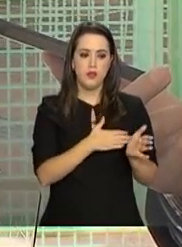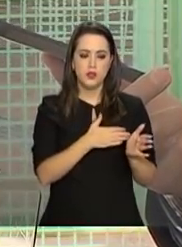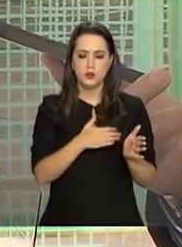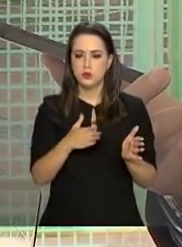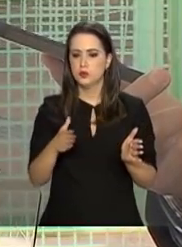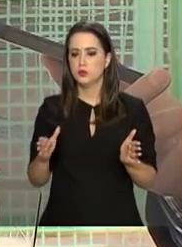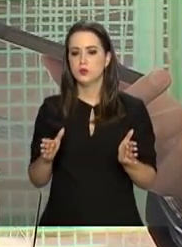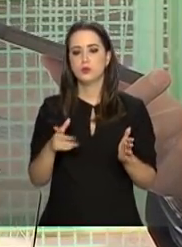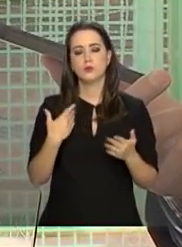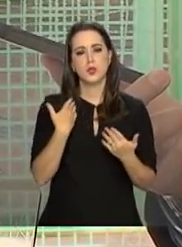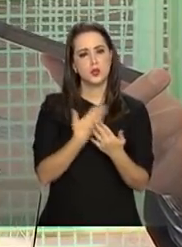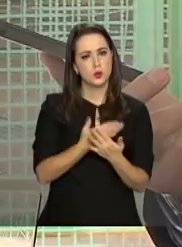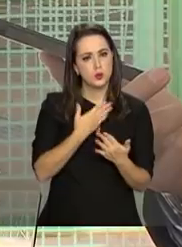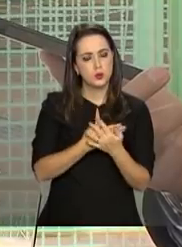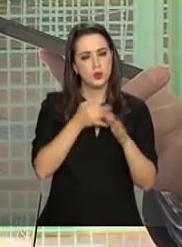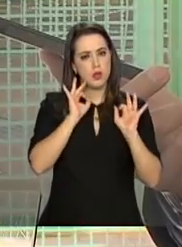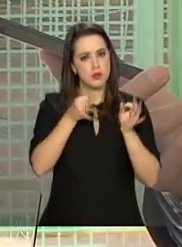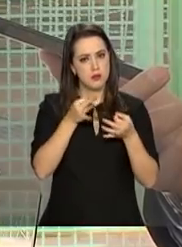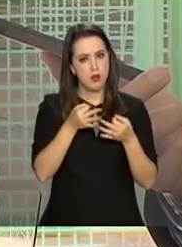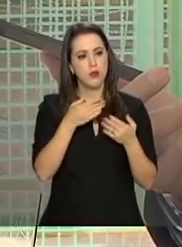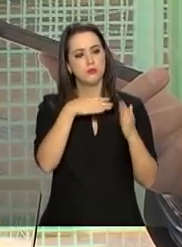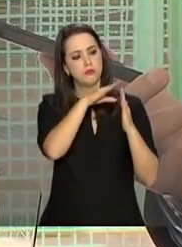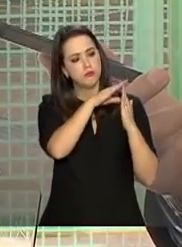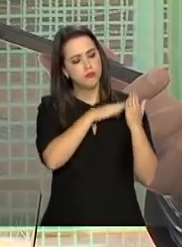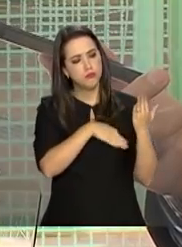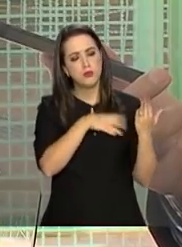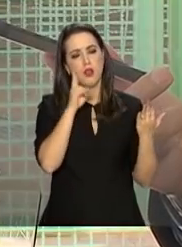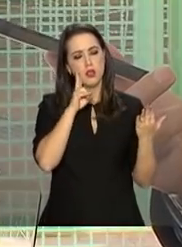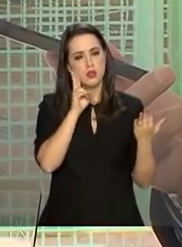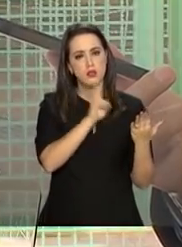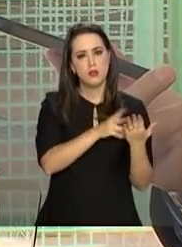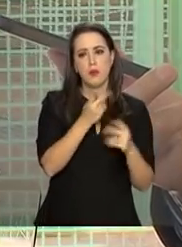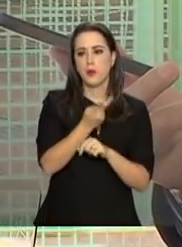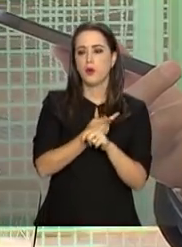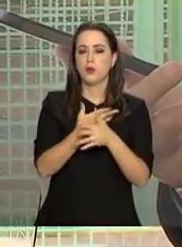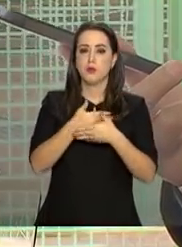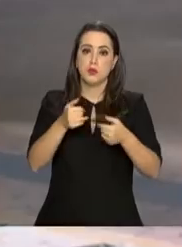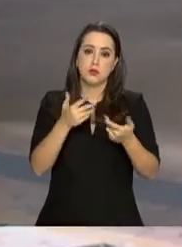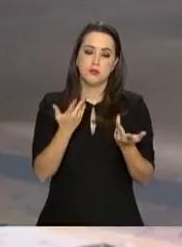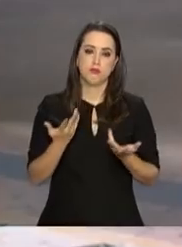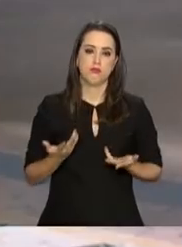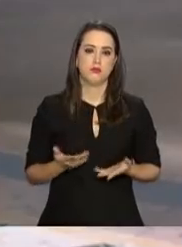razoável para se debruçar sobre esse projeto e tentar buscar